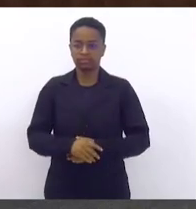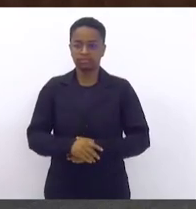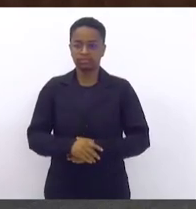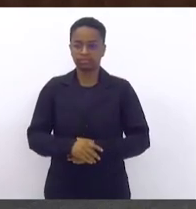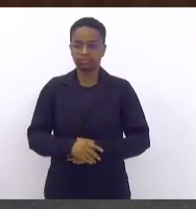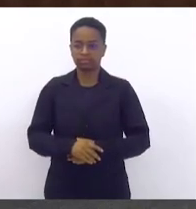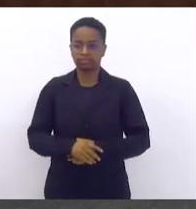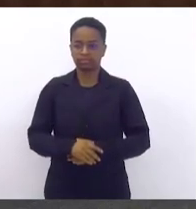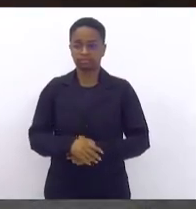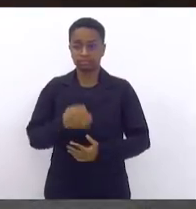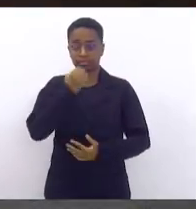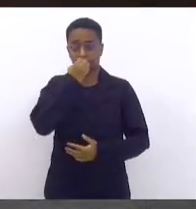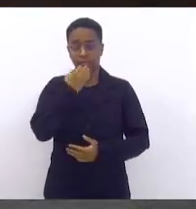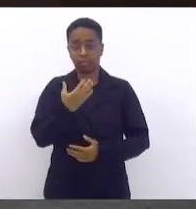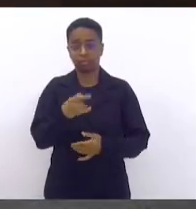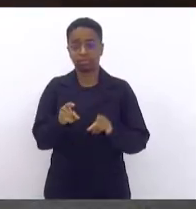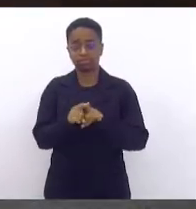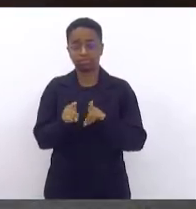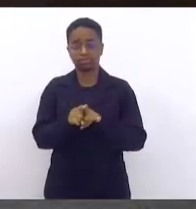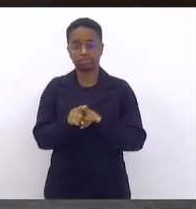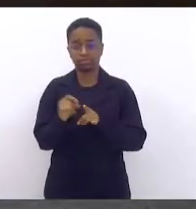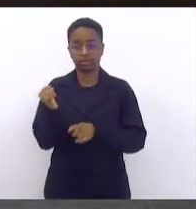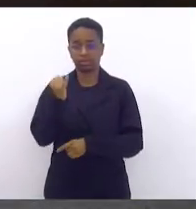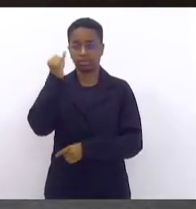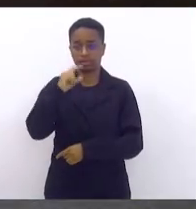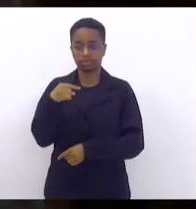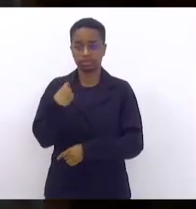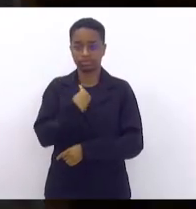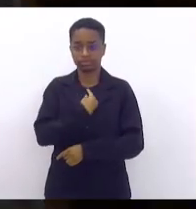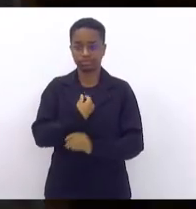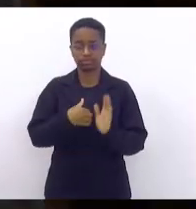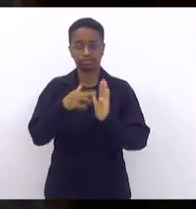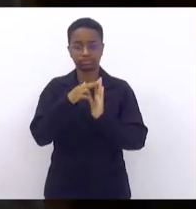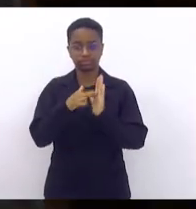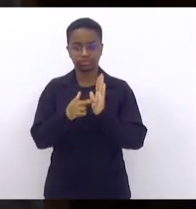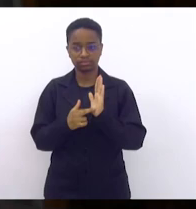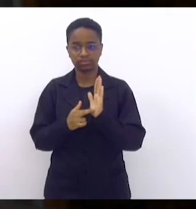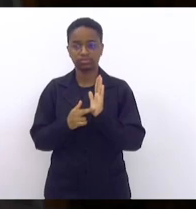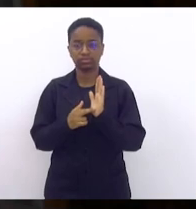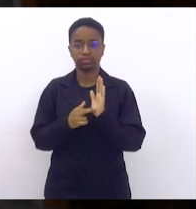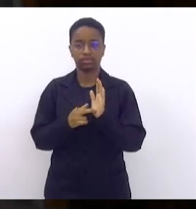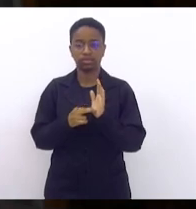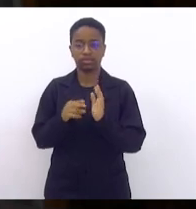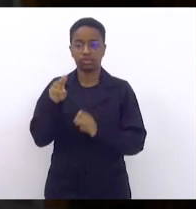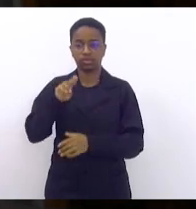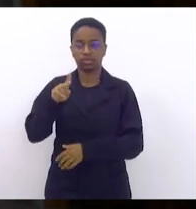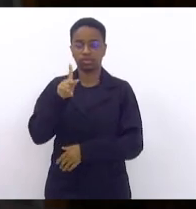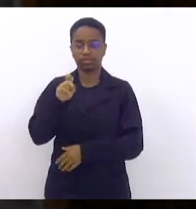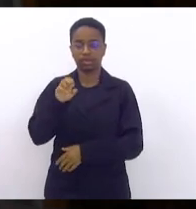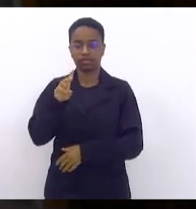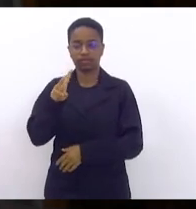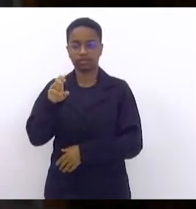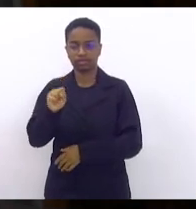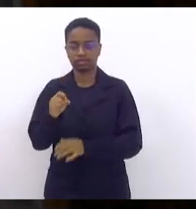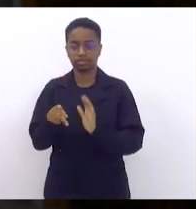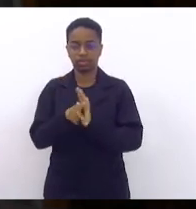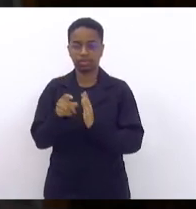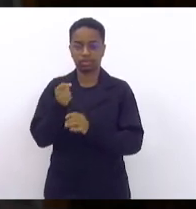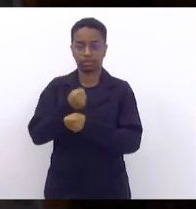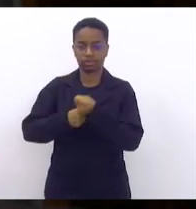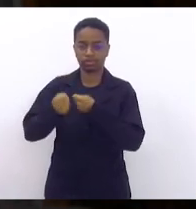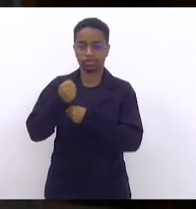muito bom né e a importância da gente também tá regulamentando a lei dos pés né uma lei do final do ano passado do